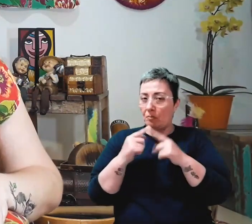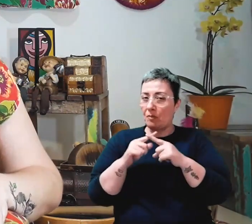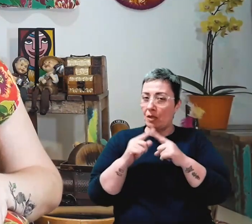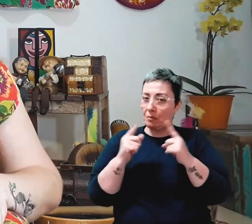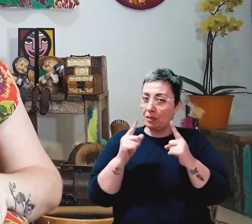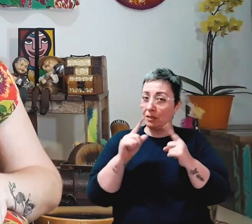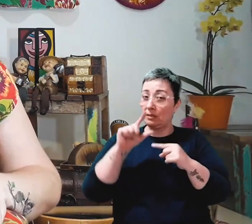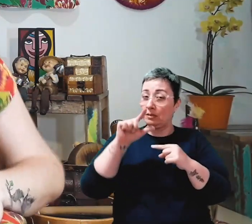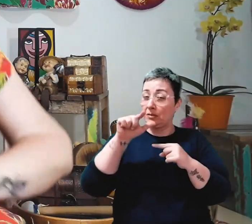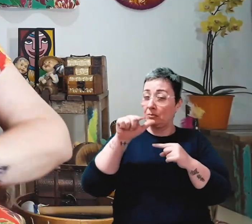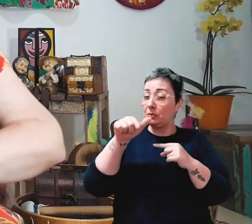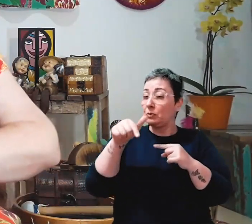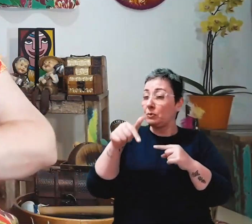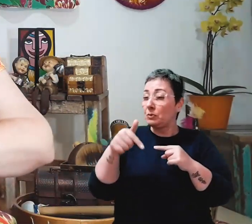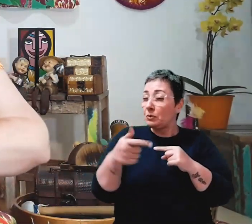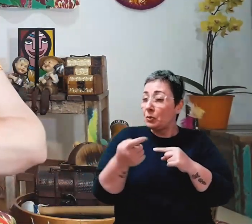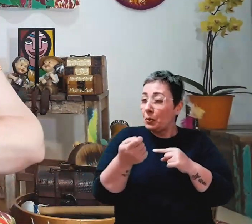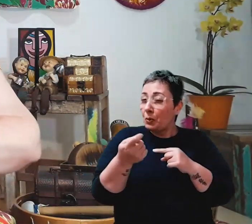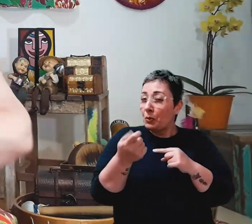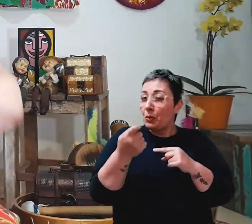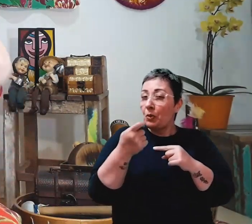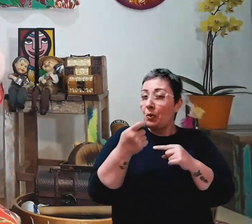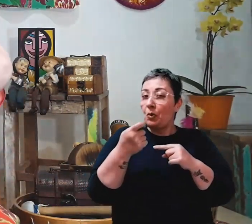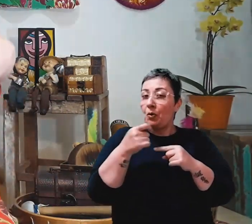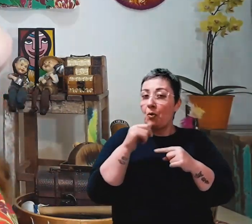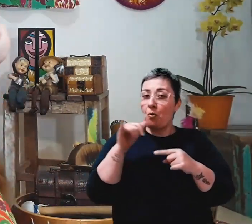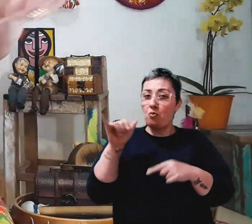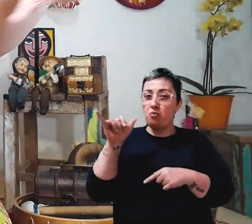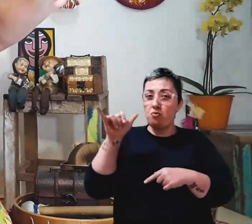Mais tarde, um pouquinho, passou um avião.